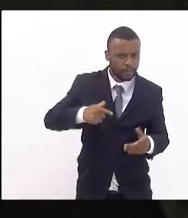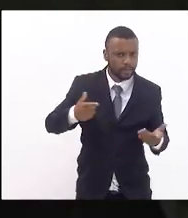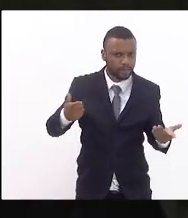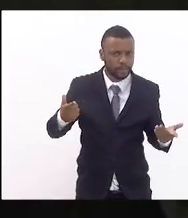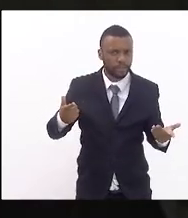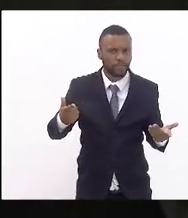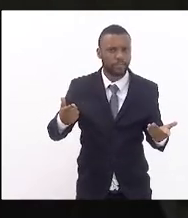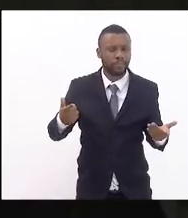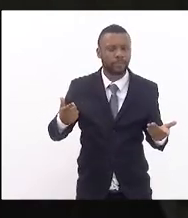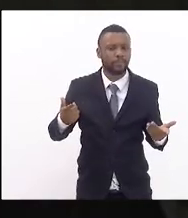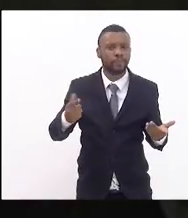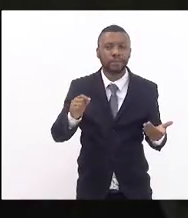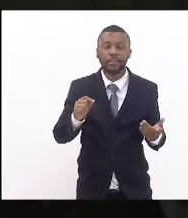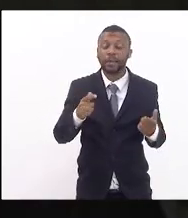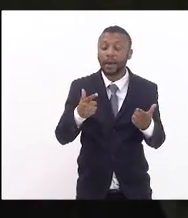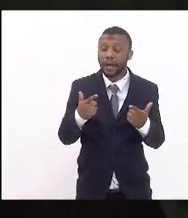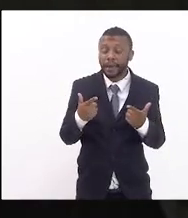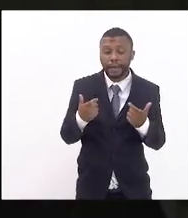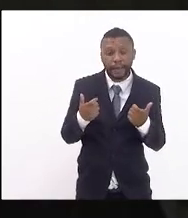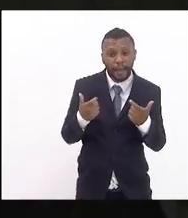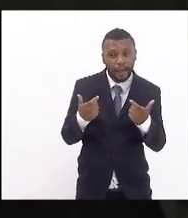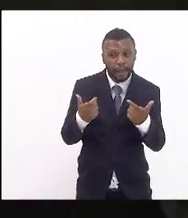que guerra